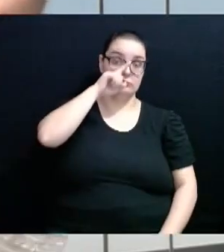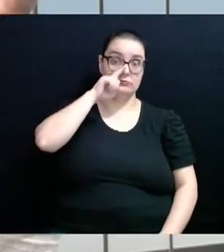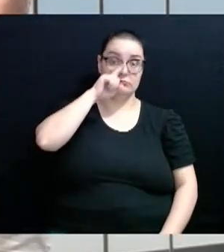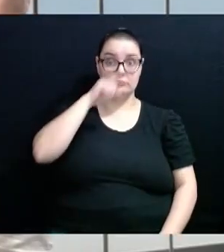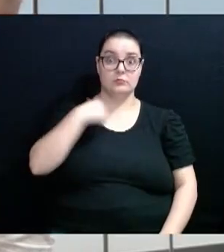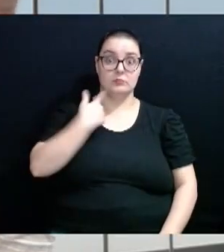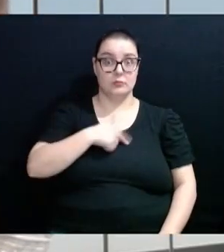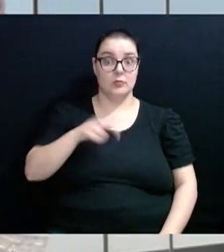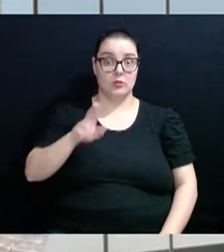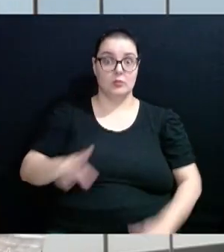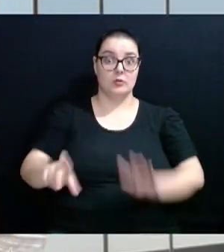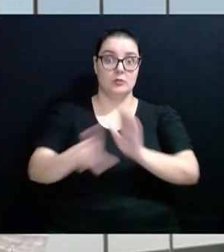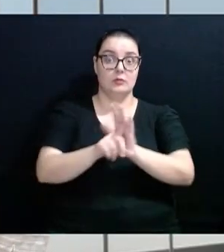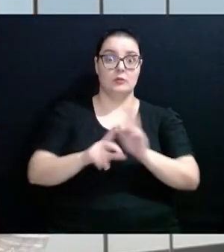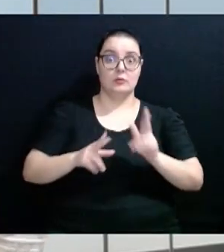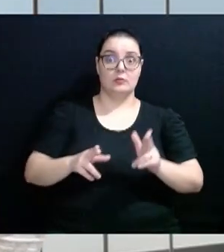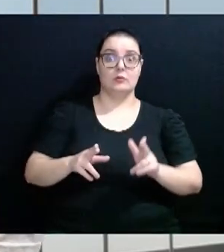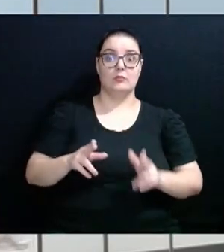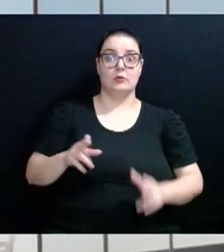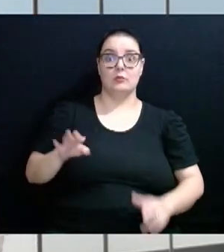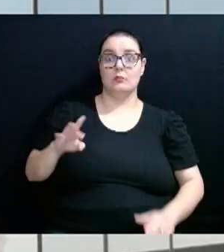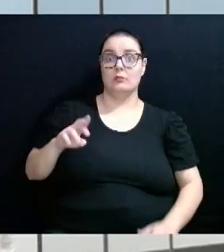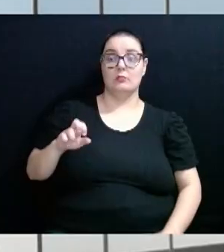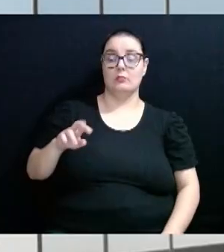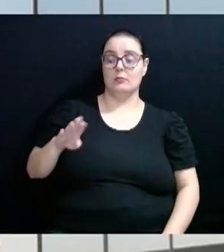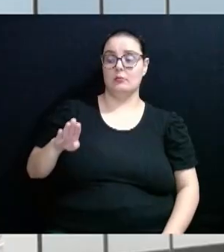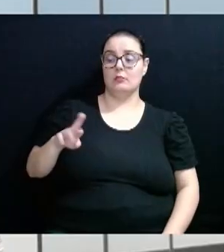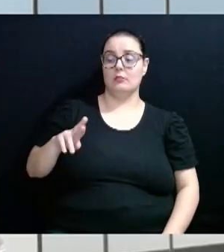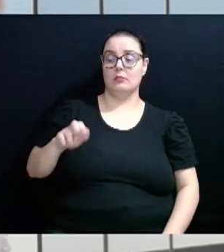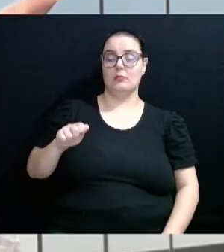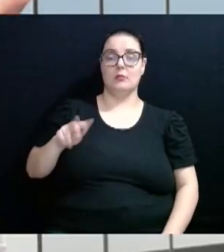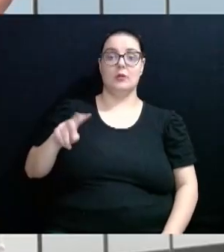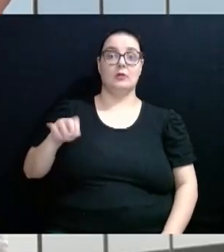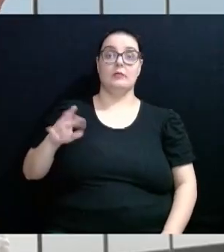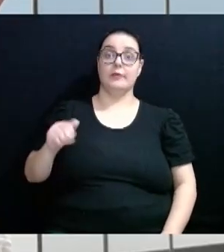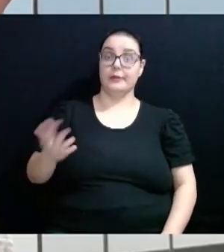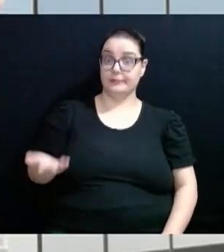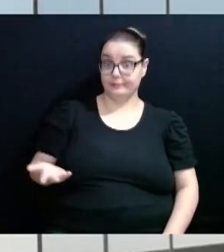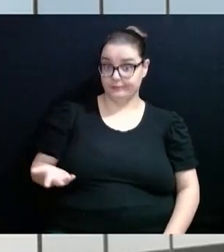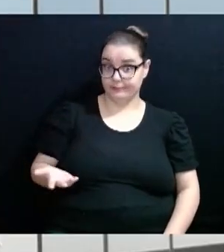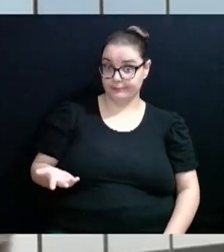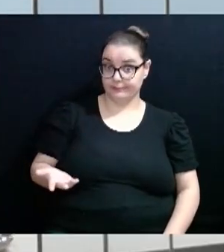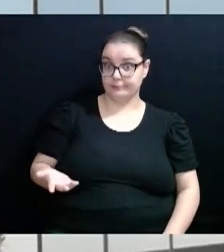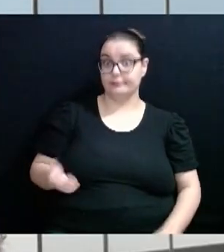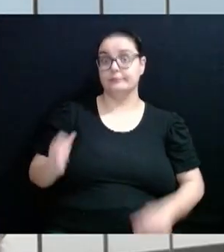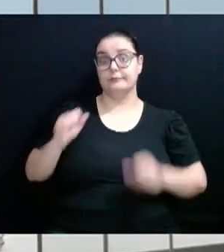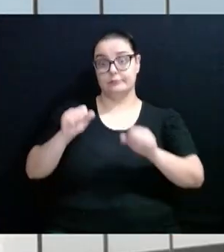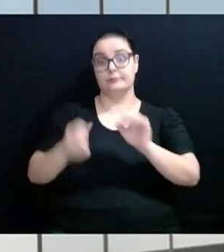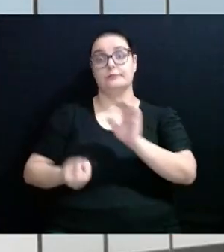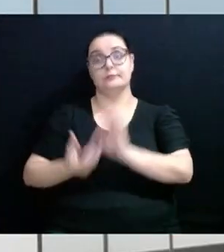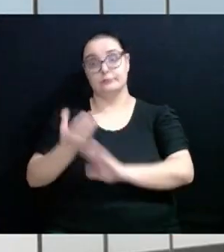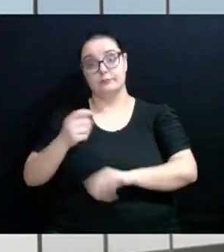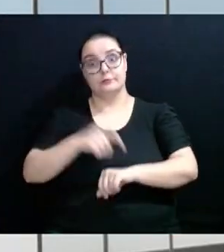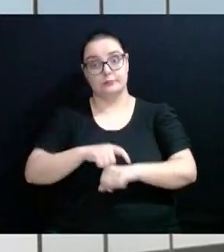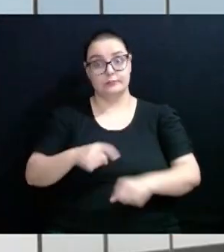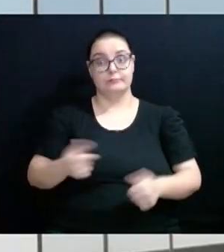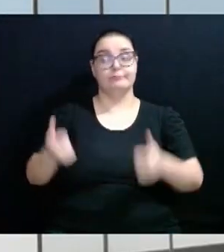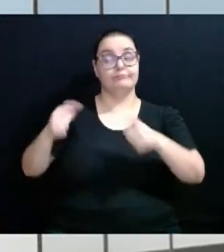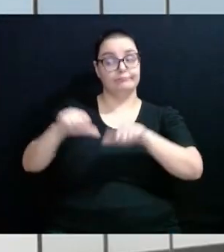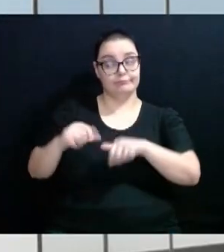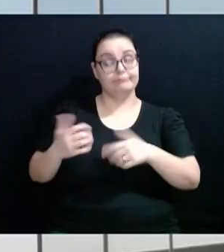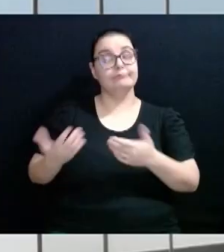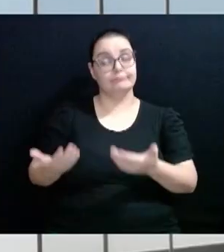como bravata. Né? Então aí podemos criar uma situação muito pior, porque é isso, né?